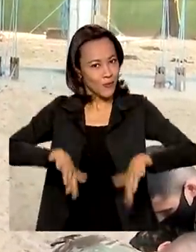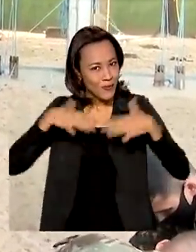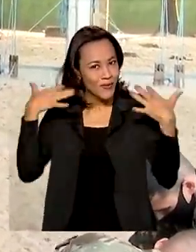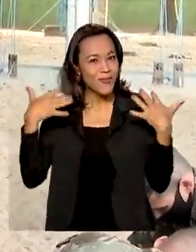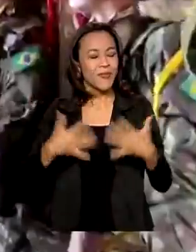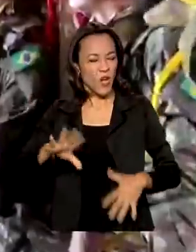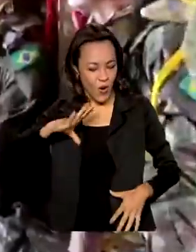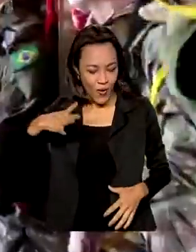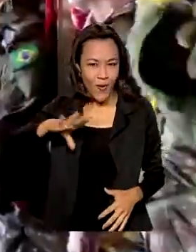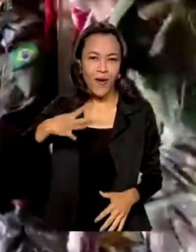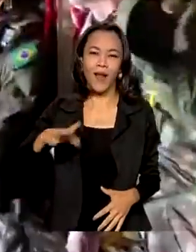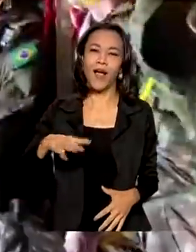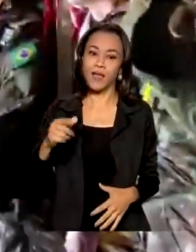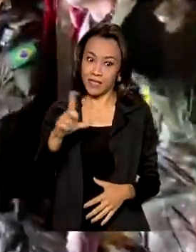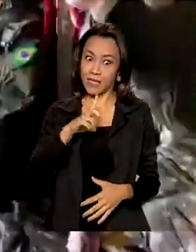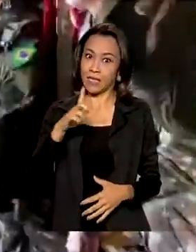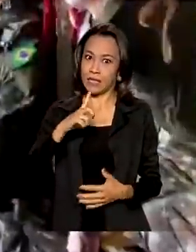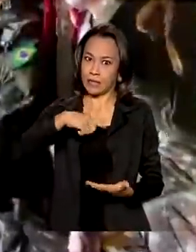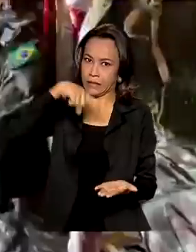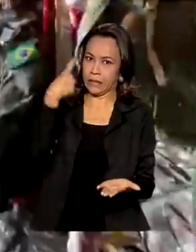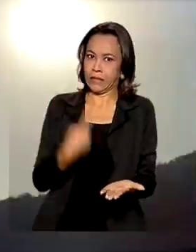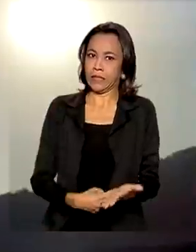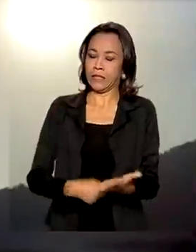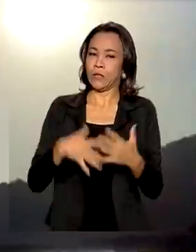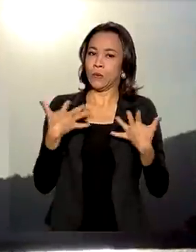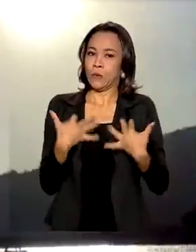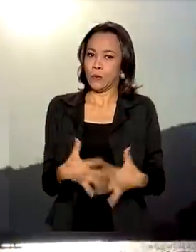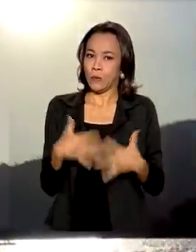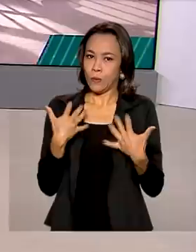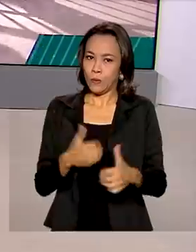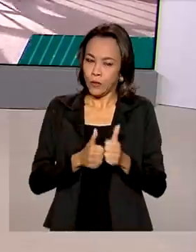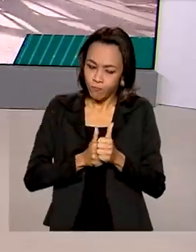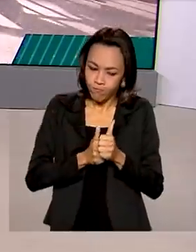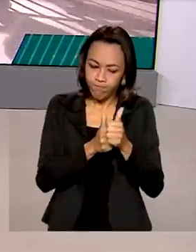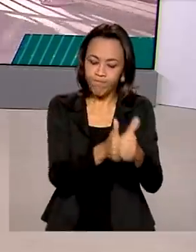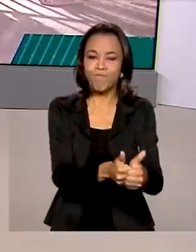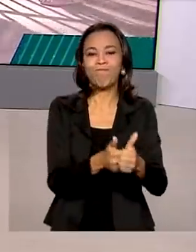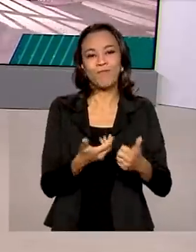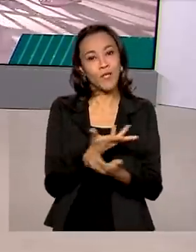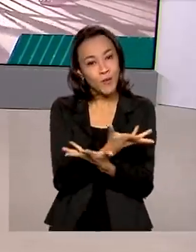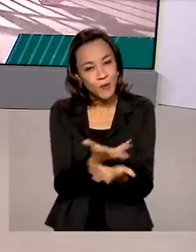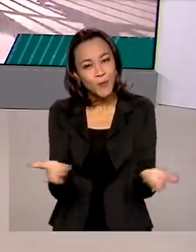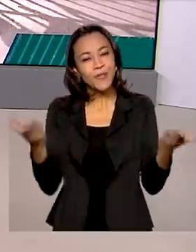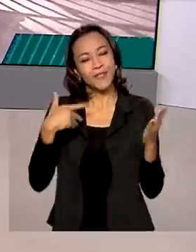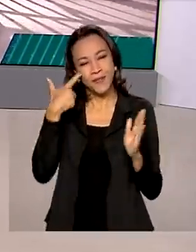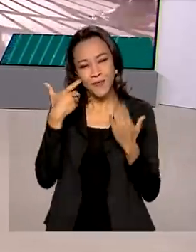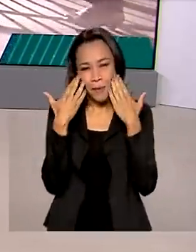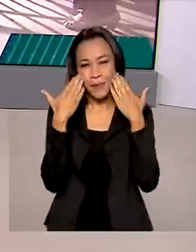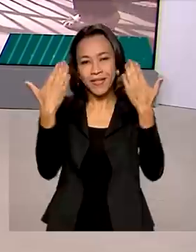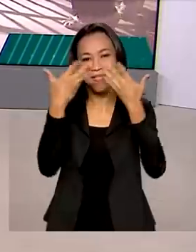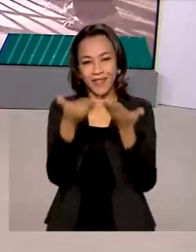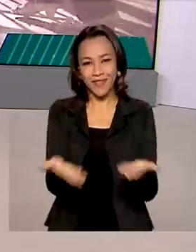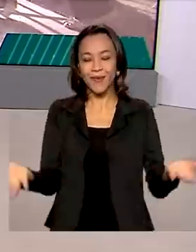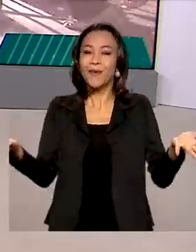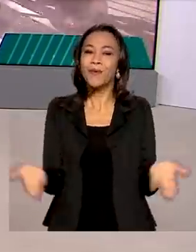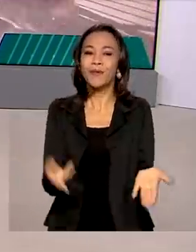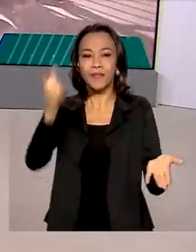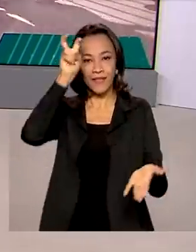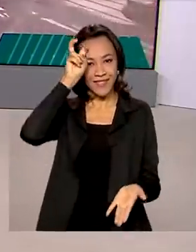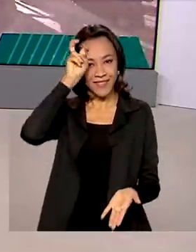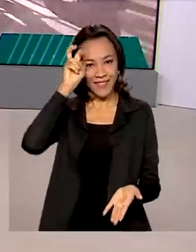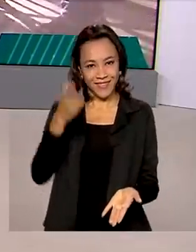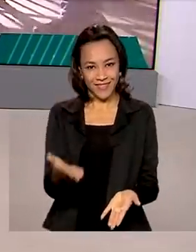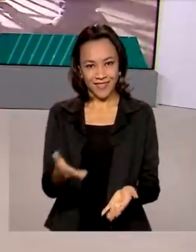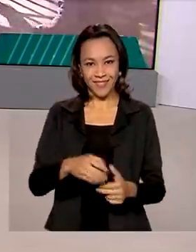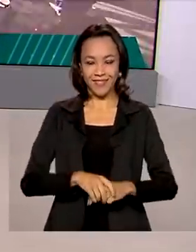que, além de coragem, exige também disciplina e muita dedicação. Tudo isso a partir de agora na edição desta quinta-feira do Brasil